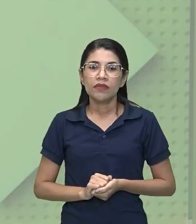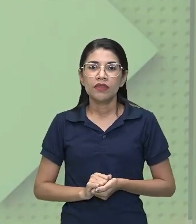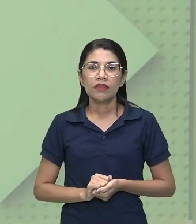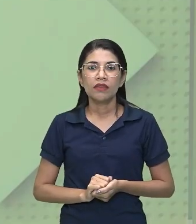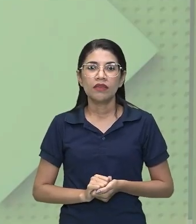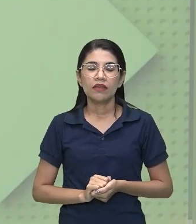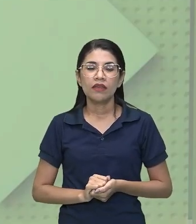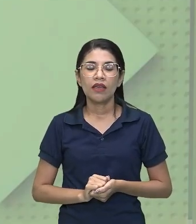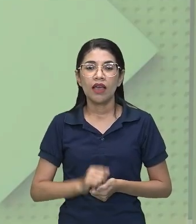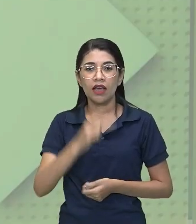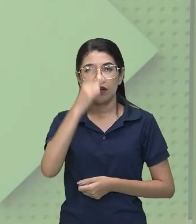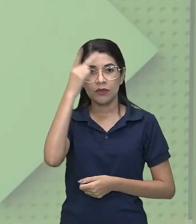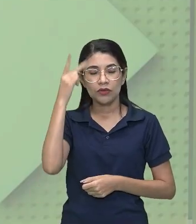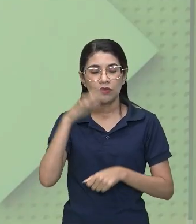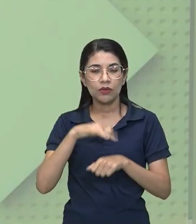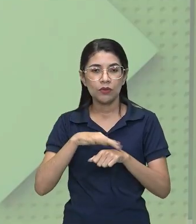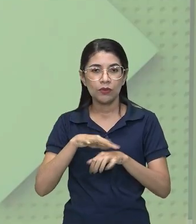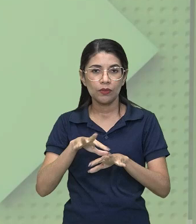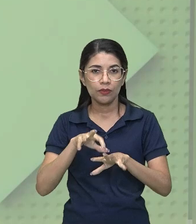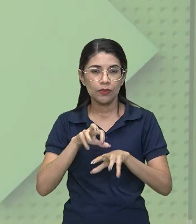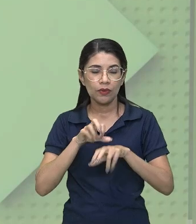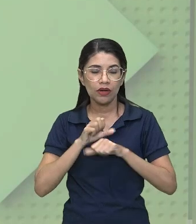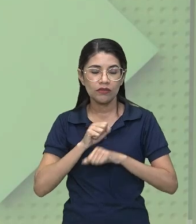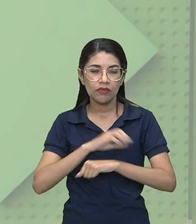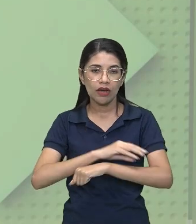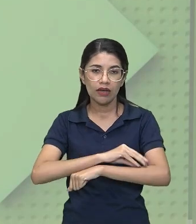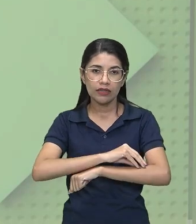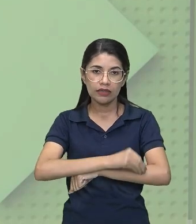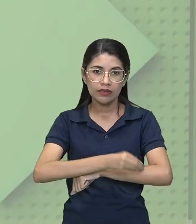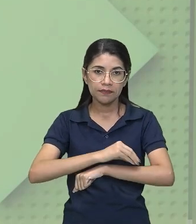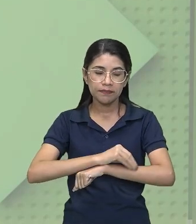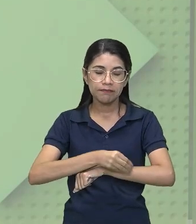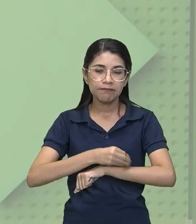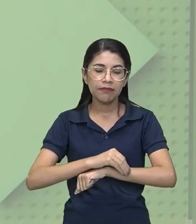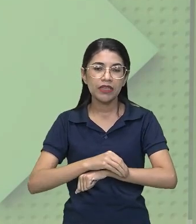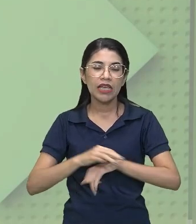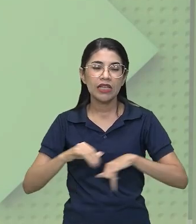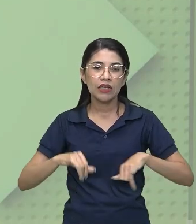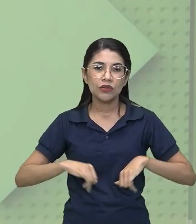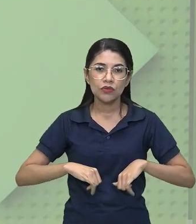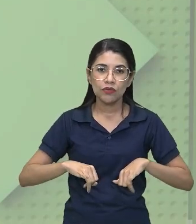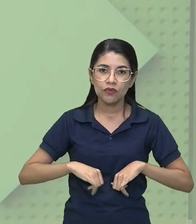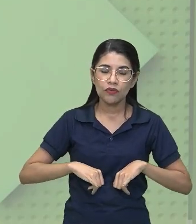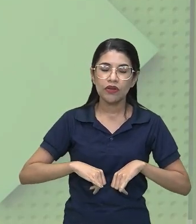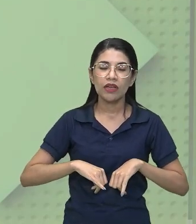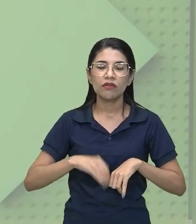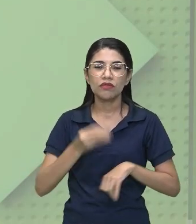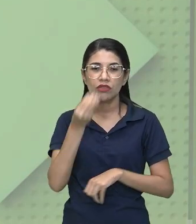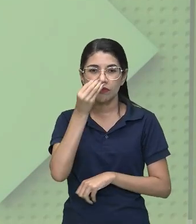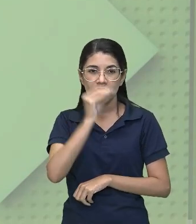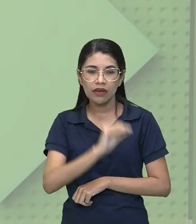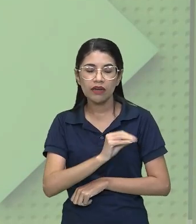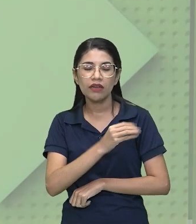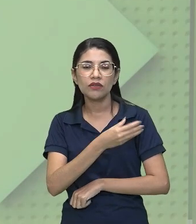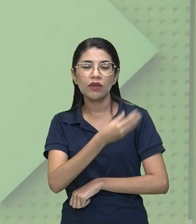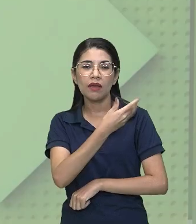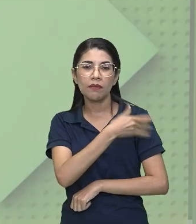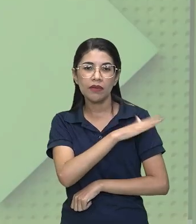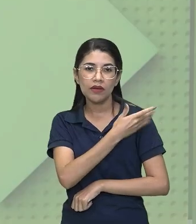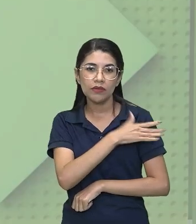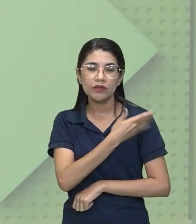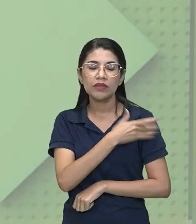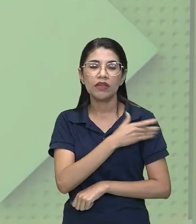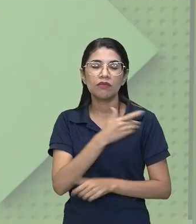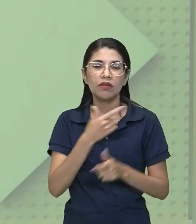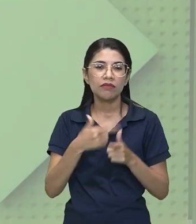os hansenianos, né, as pessoas que tinham essa doença, sofreram muito essa questão social por